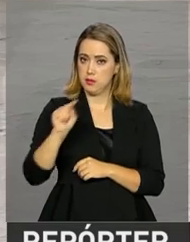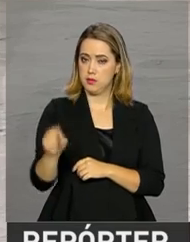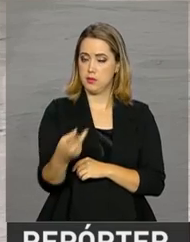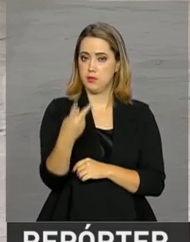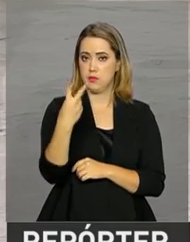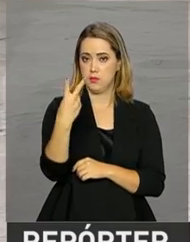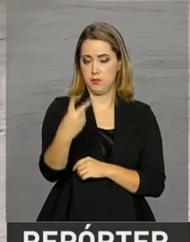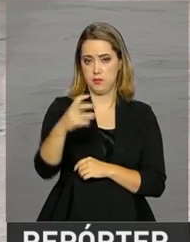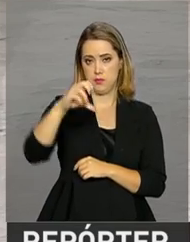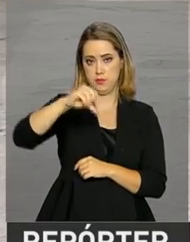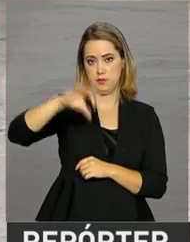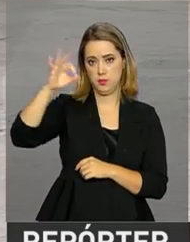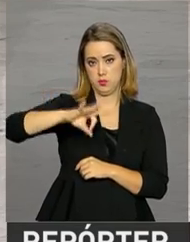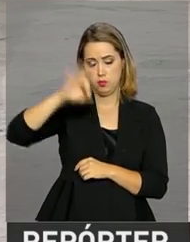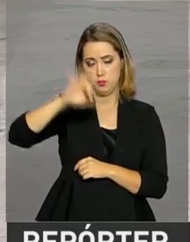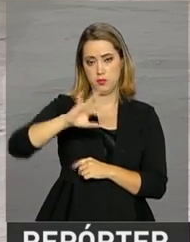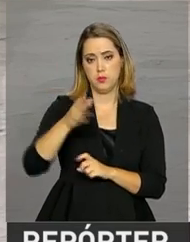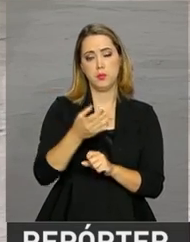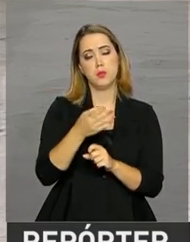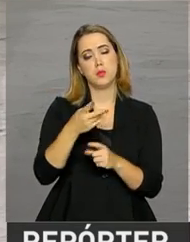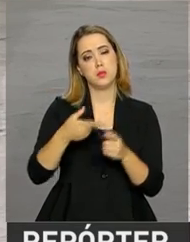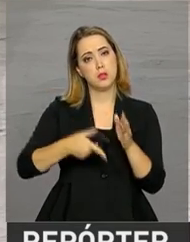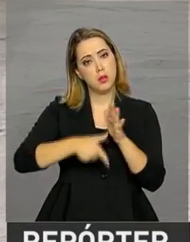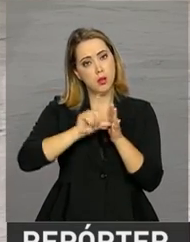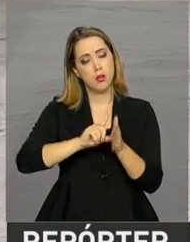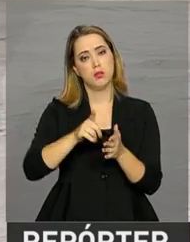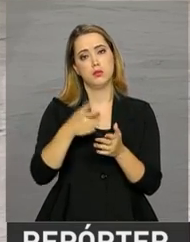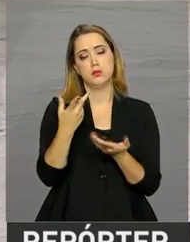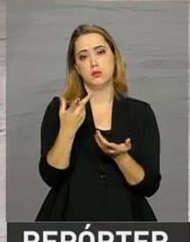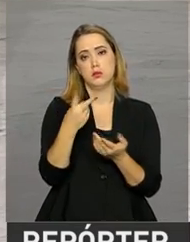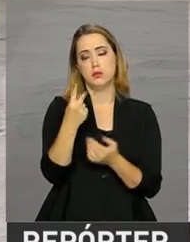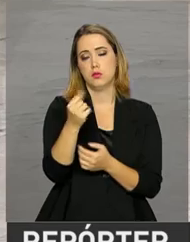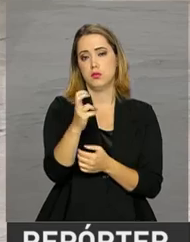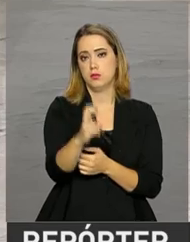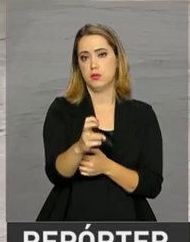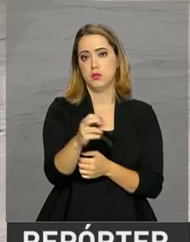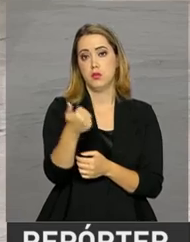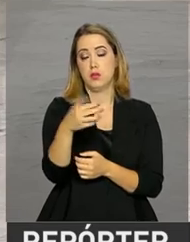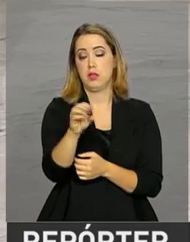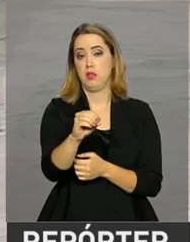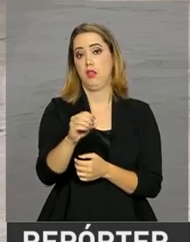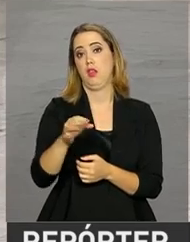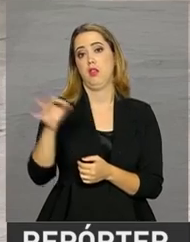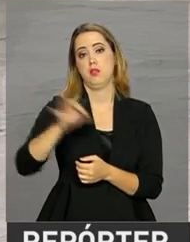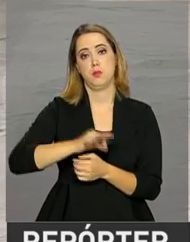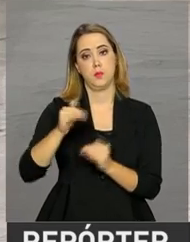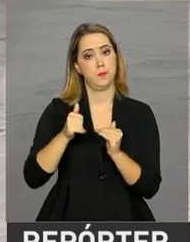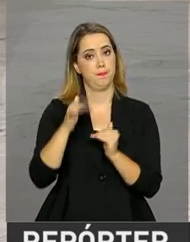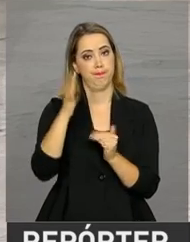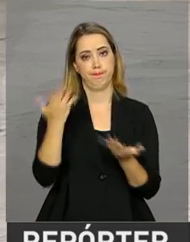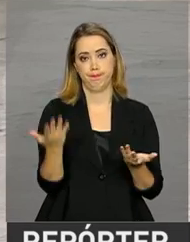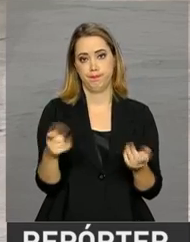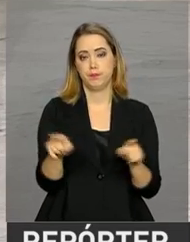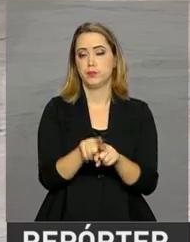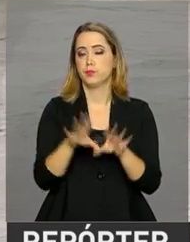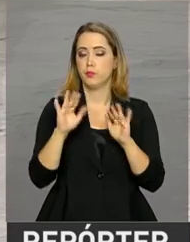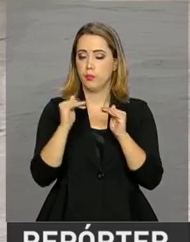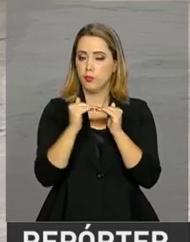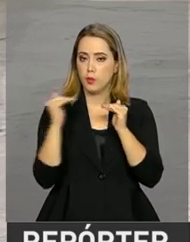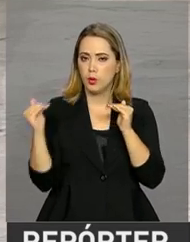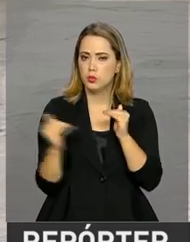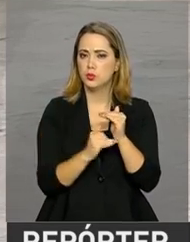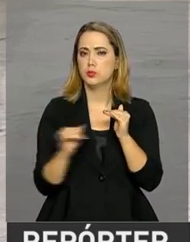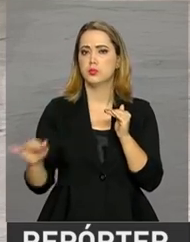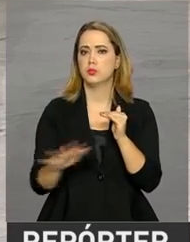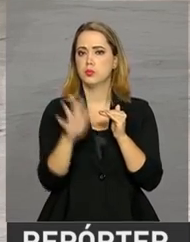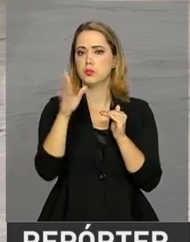dos dos 10,67 registrados em 2015 e segundo o porta-voz da presidência a queda na inflação indica